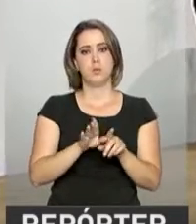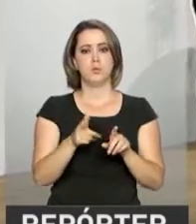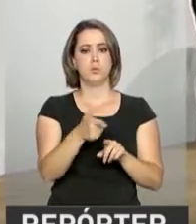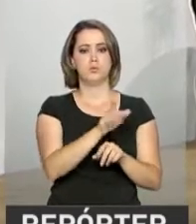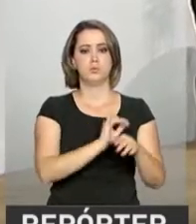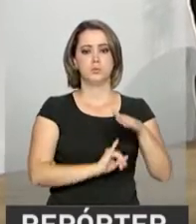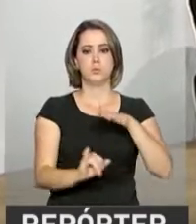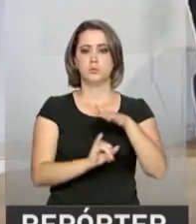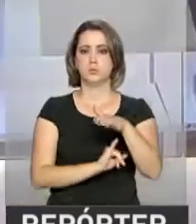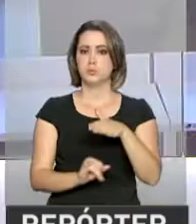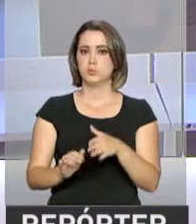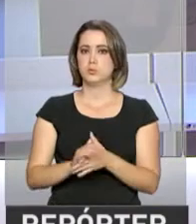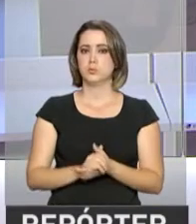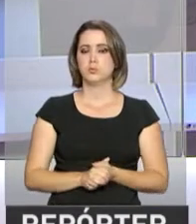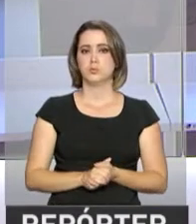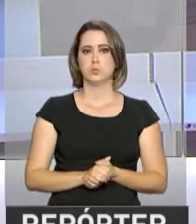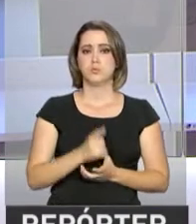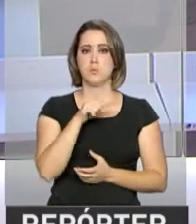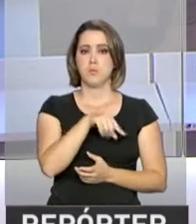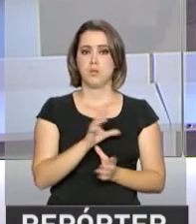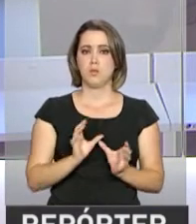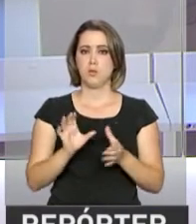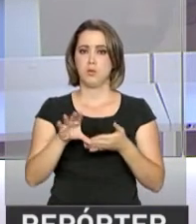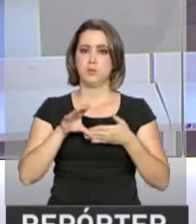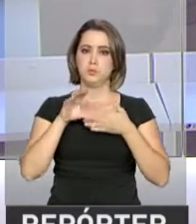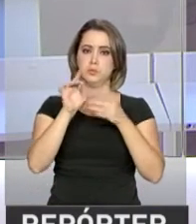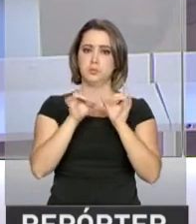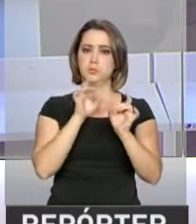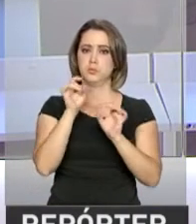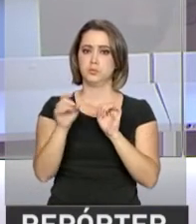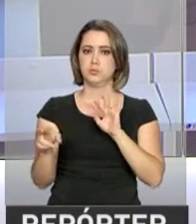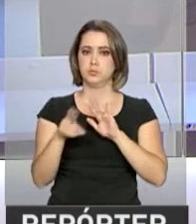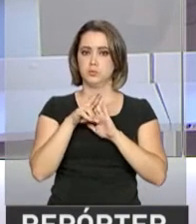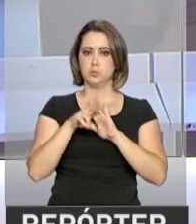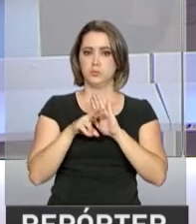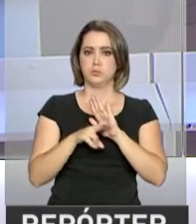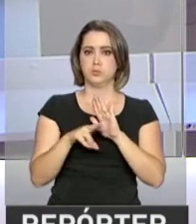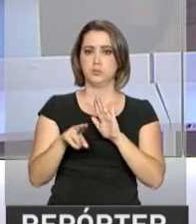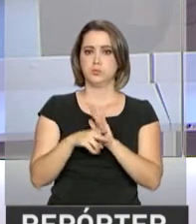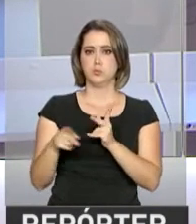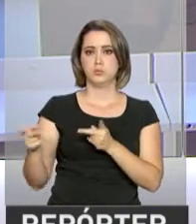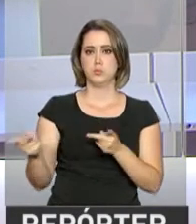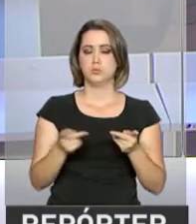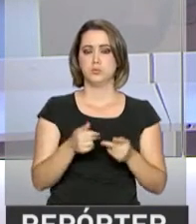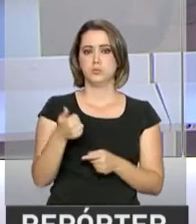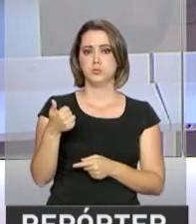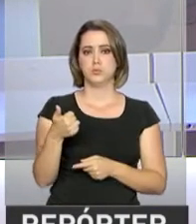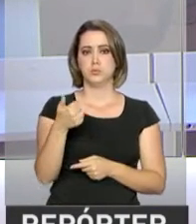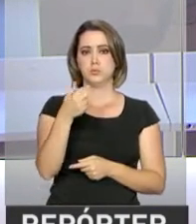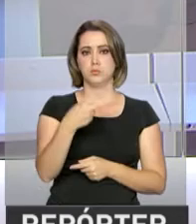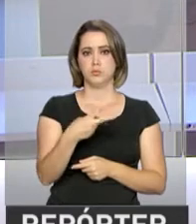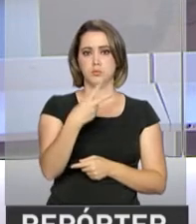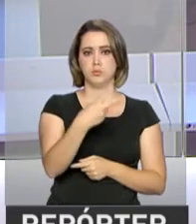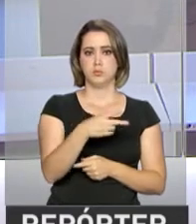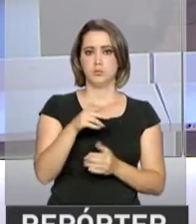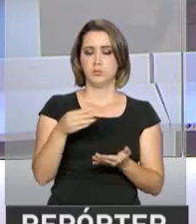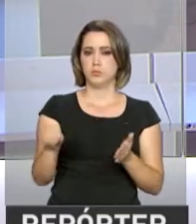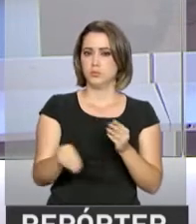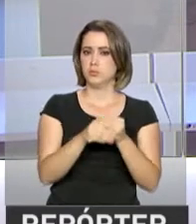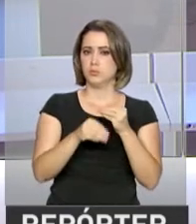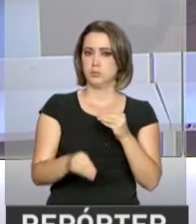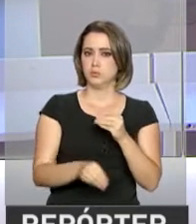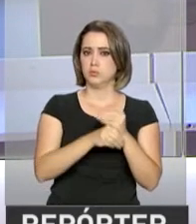outras entidades a comissão especial da reforma da previdência recebeu 122 emendas ao texto